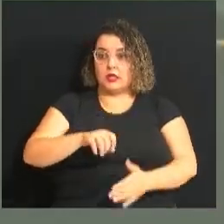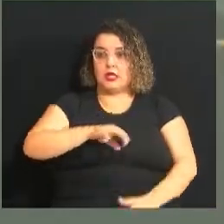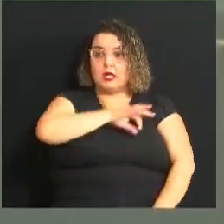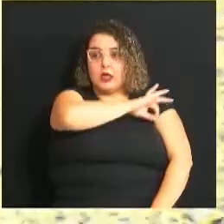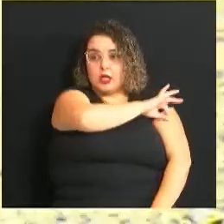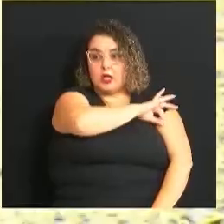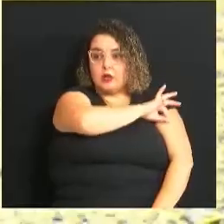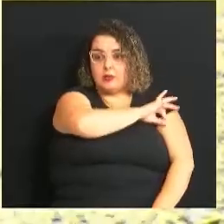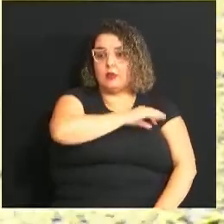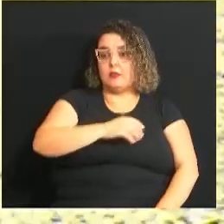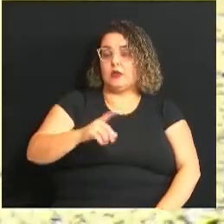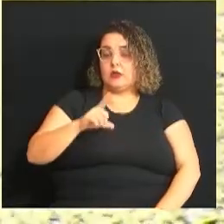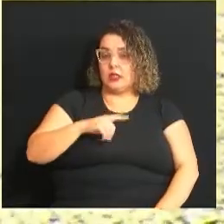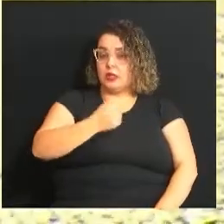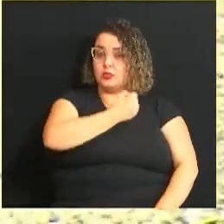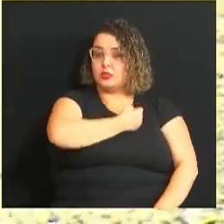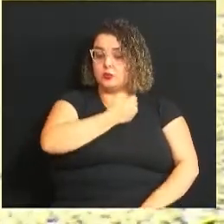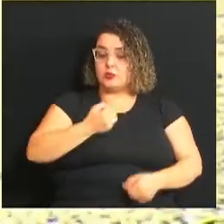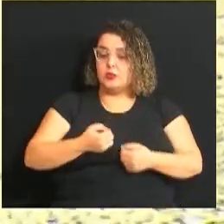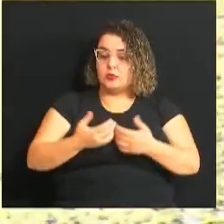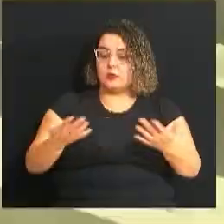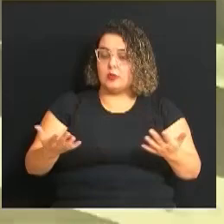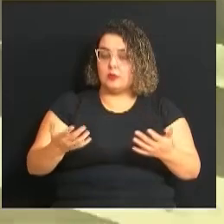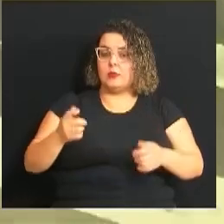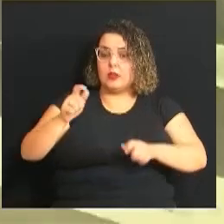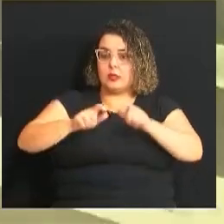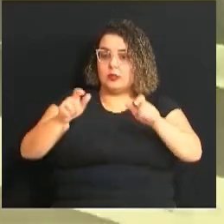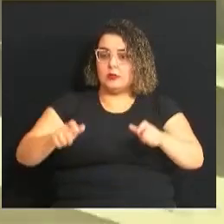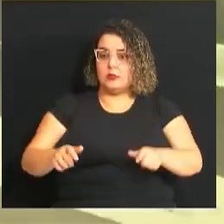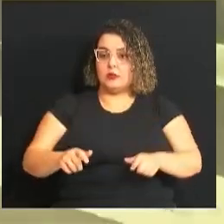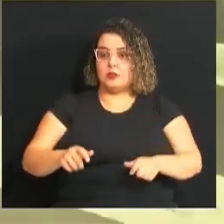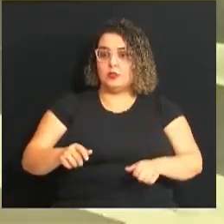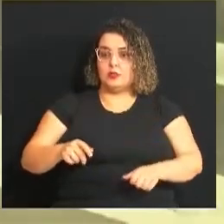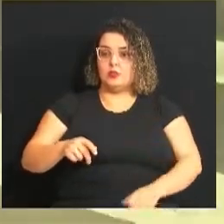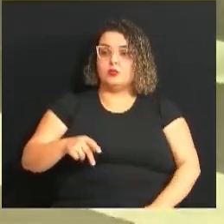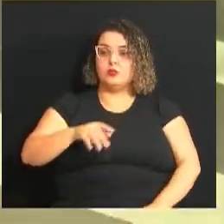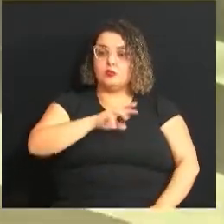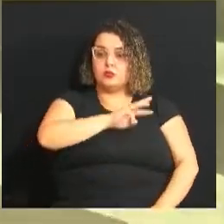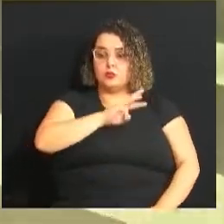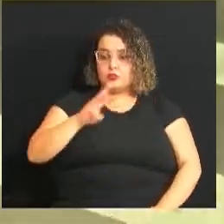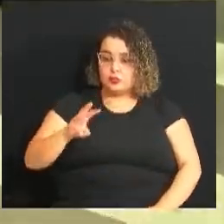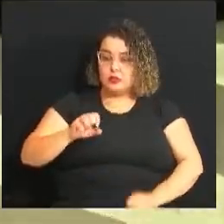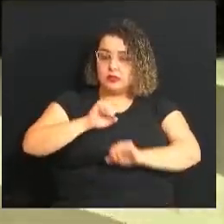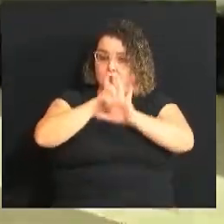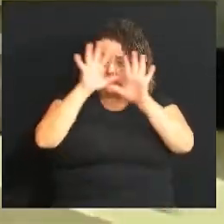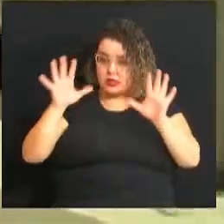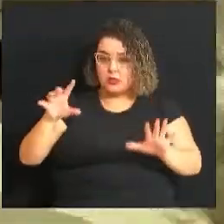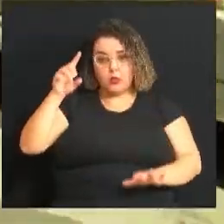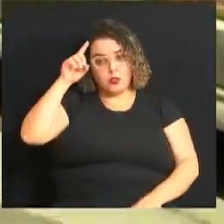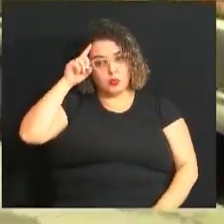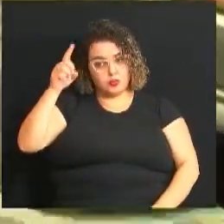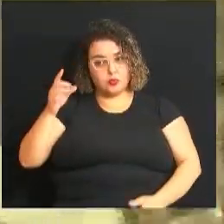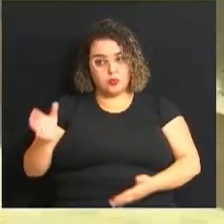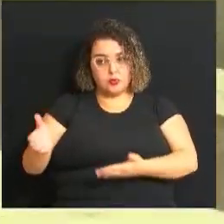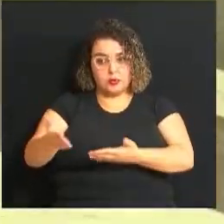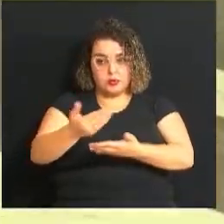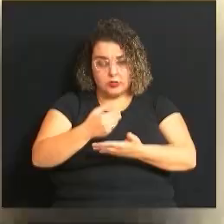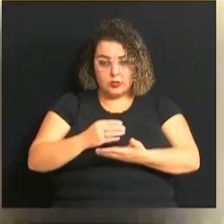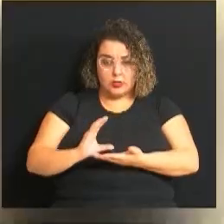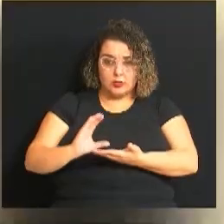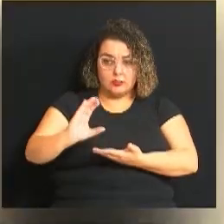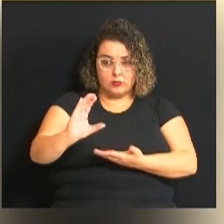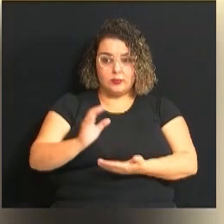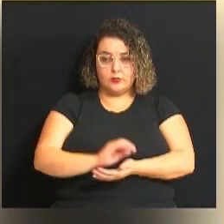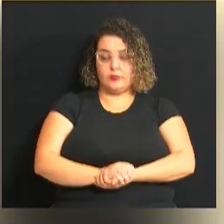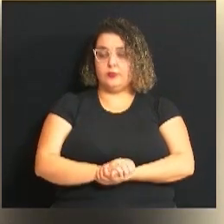esses números à disposição para o contribuinte no Portal da Transparência bem como a data do repasse desses recursos